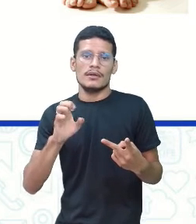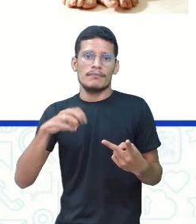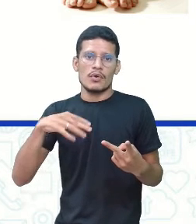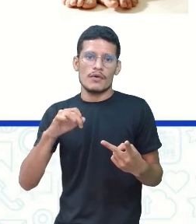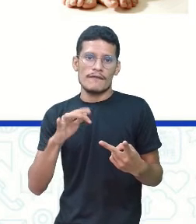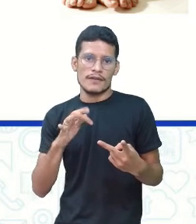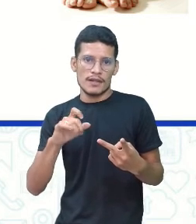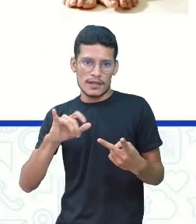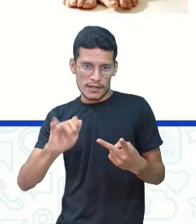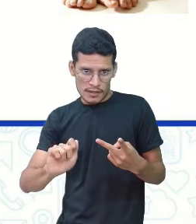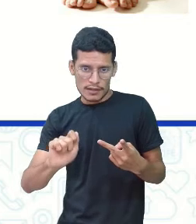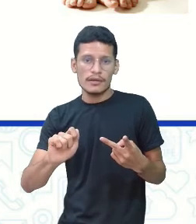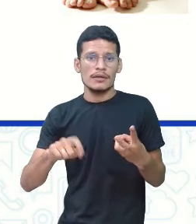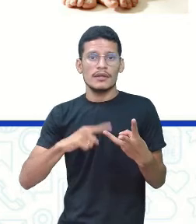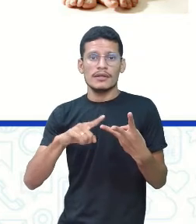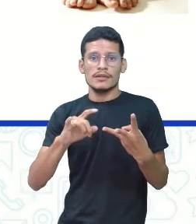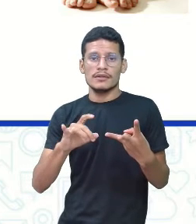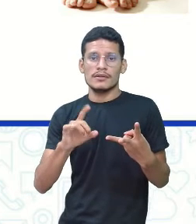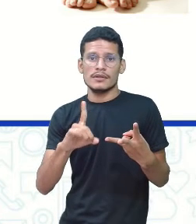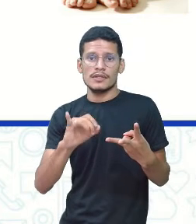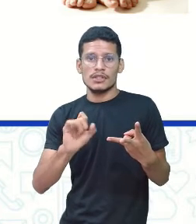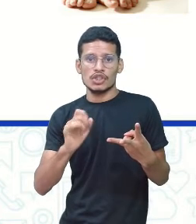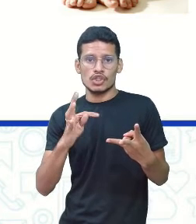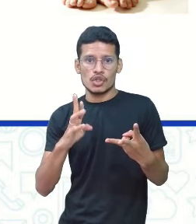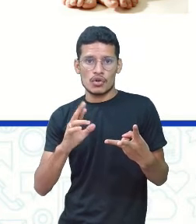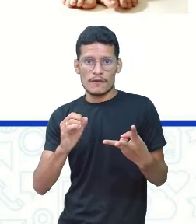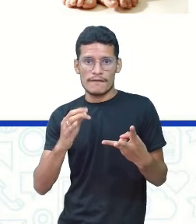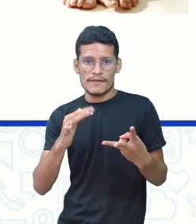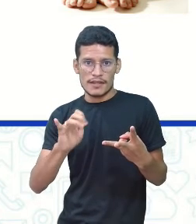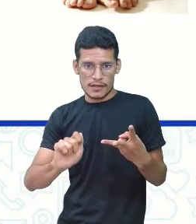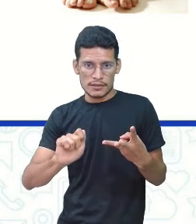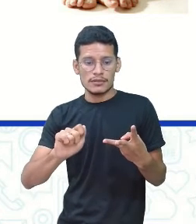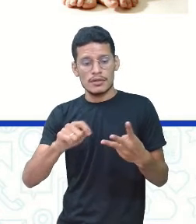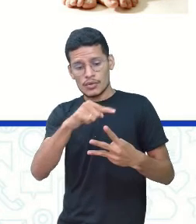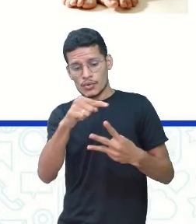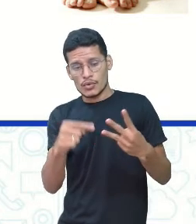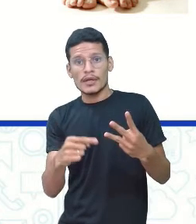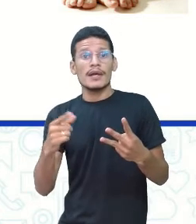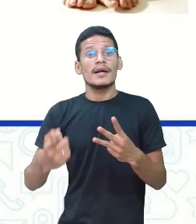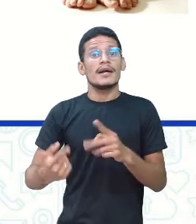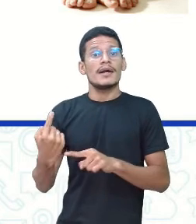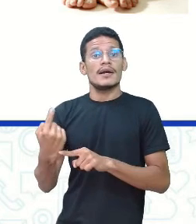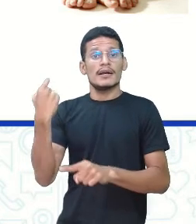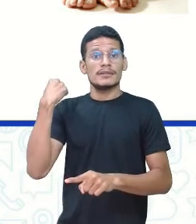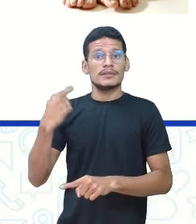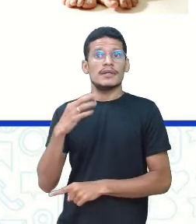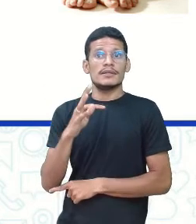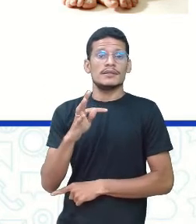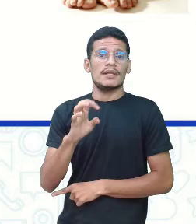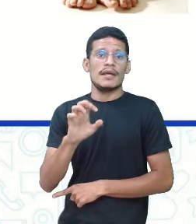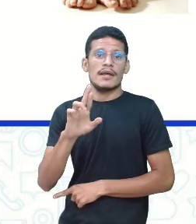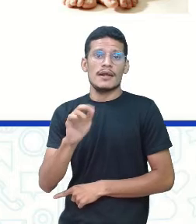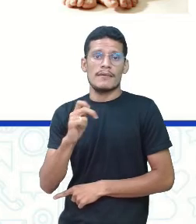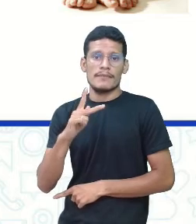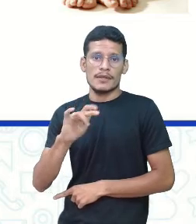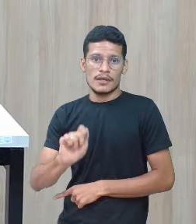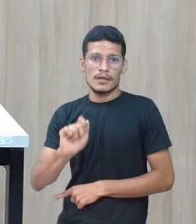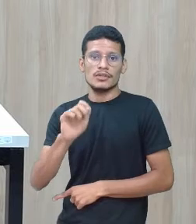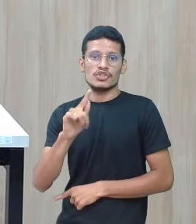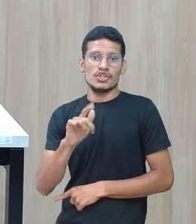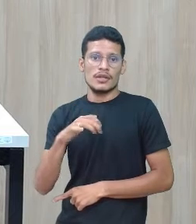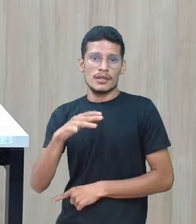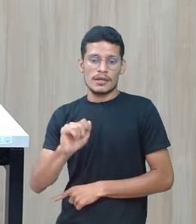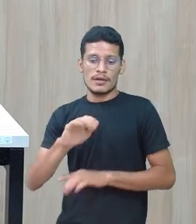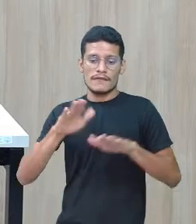as distrofias musculares. Então, antigamente, a terapia gênica só era voltada para tratar a